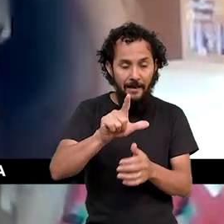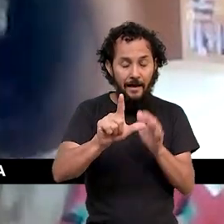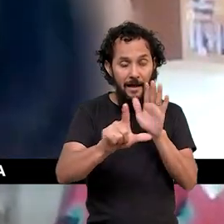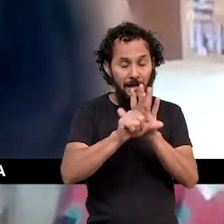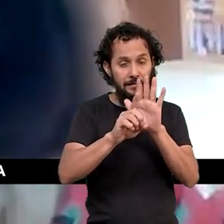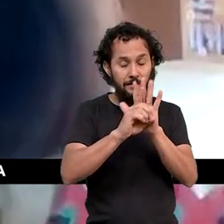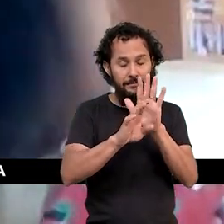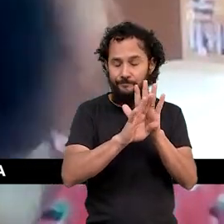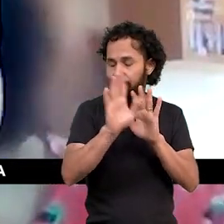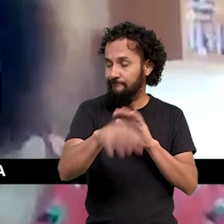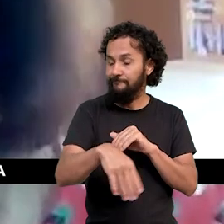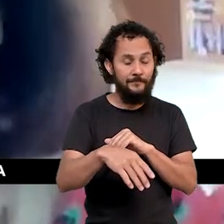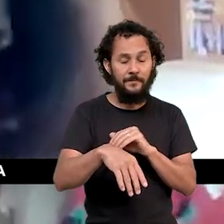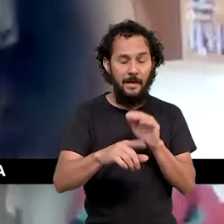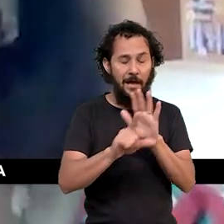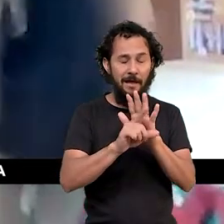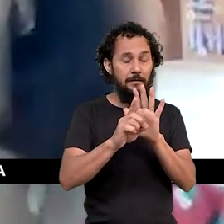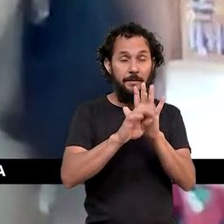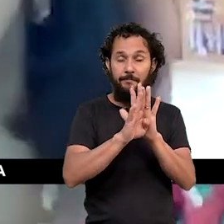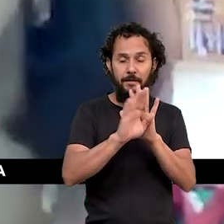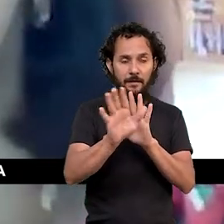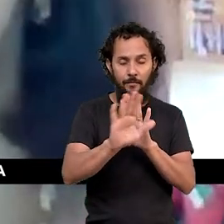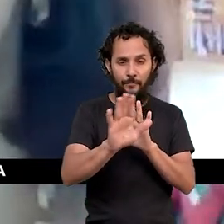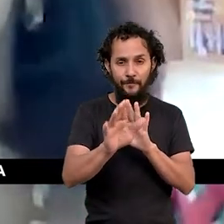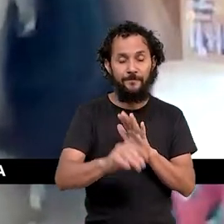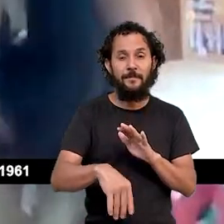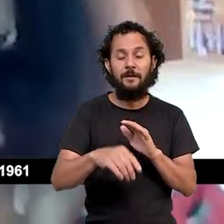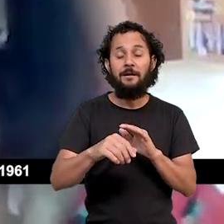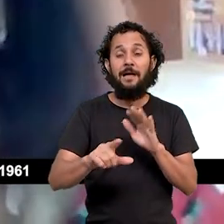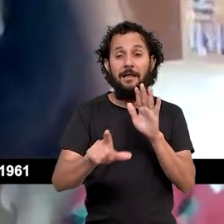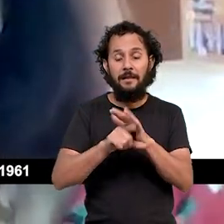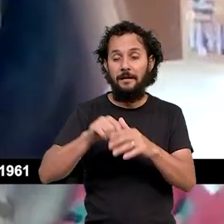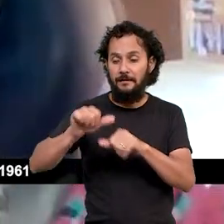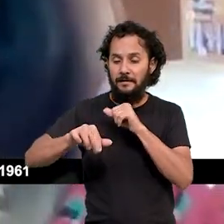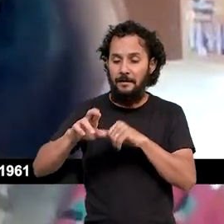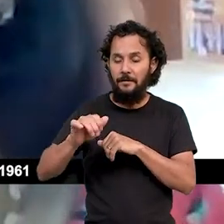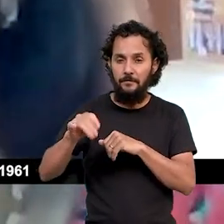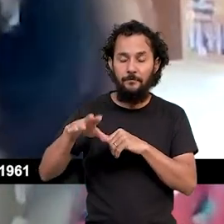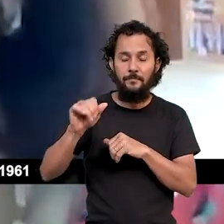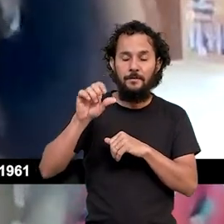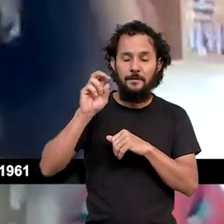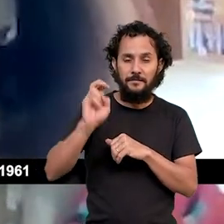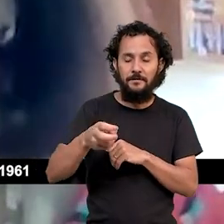LDB, não era a LDB, né, a Lei da Reforma, a